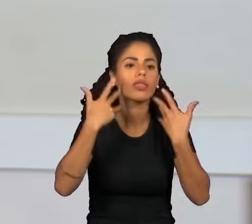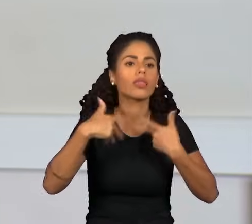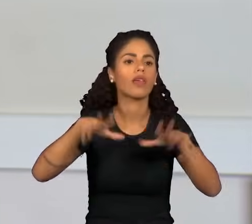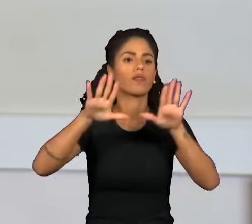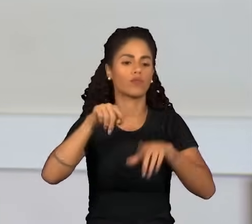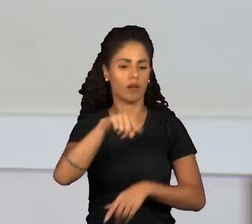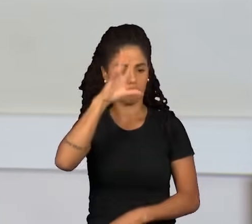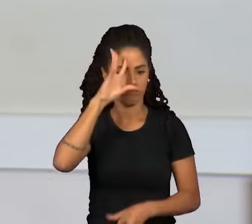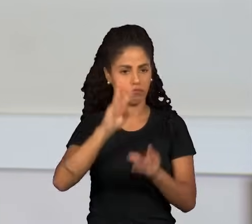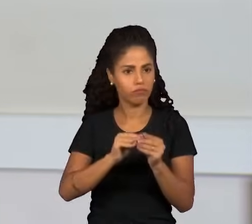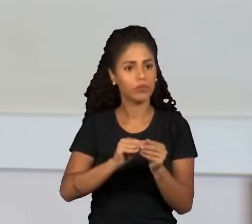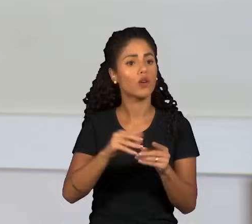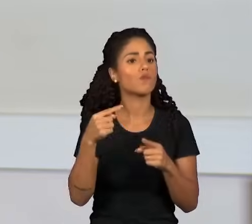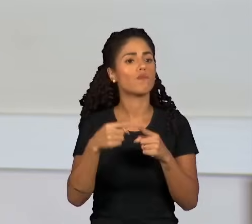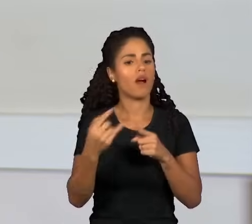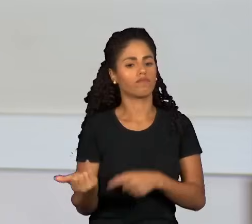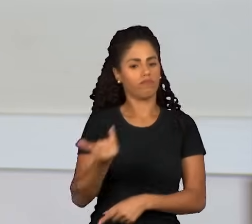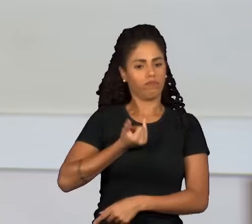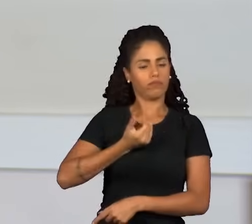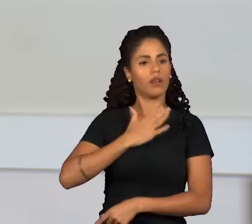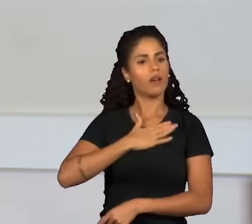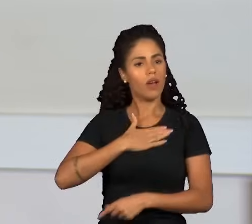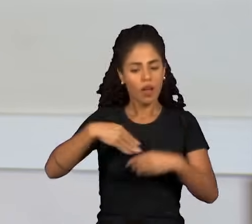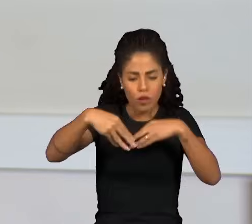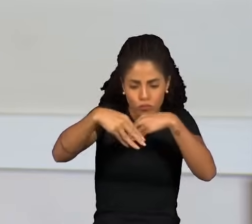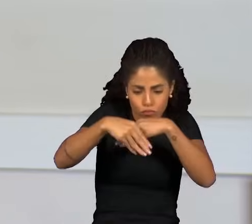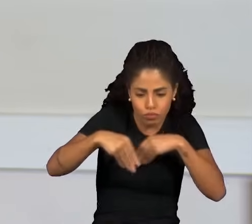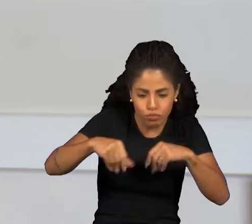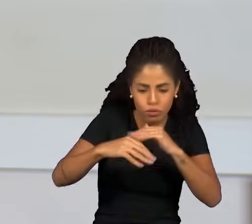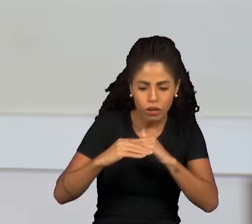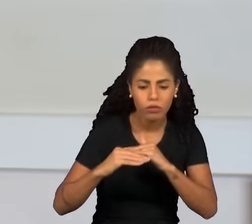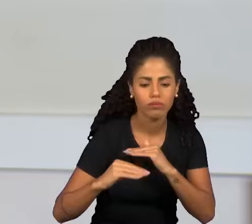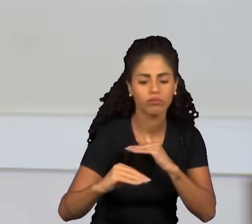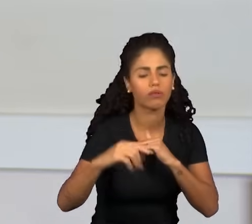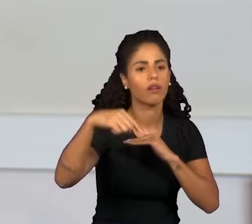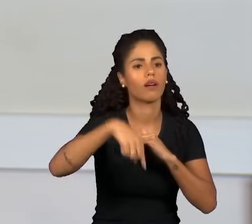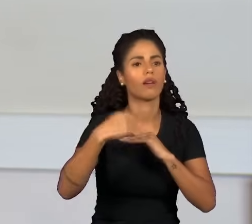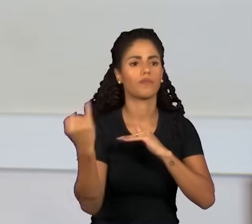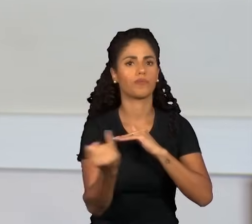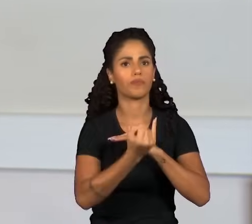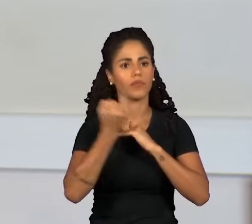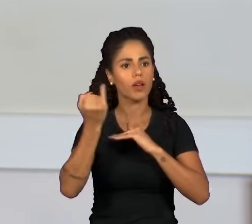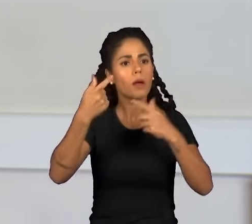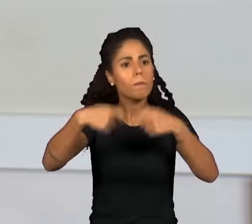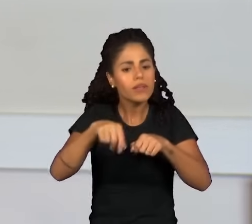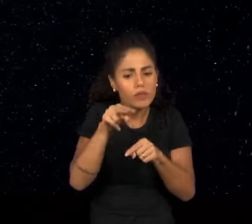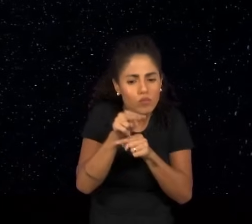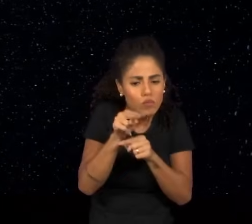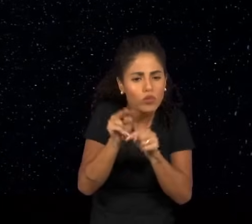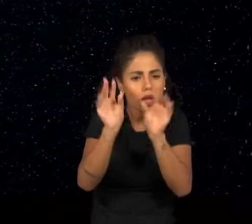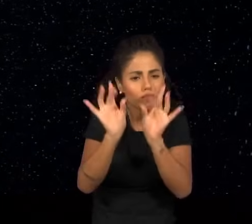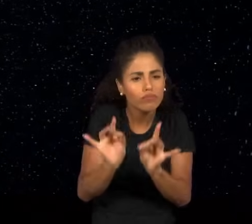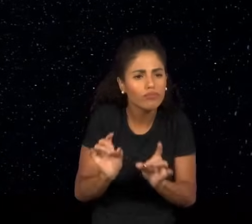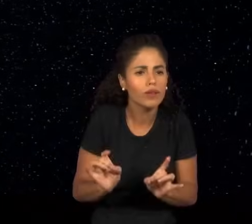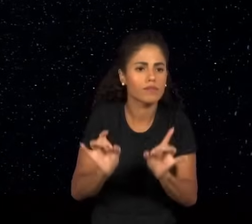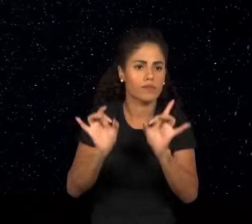disseram isso para mim, que eles entenderam que esse solo é um solo que precisa de cuidados.